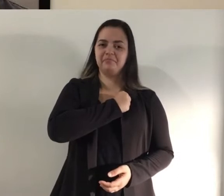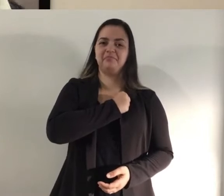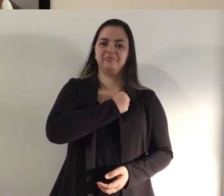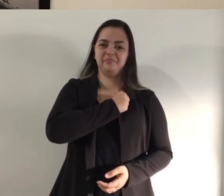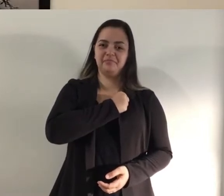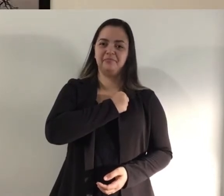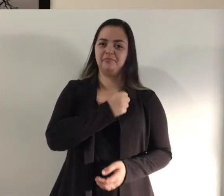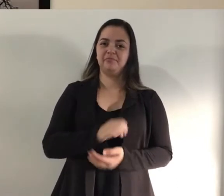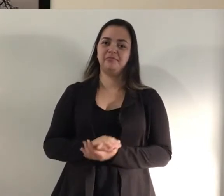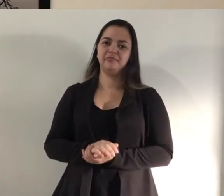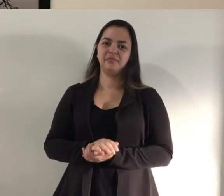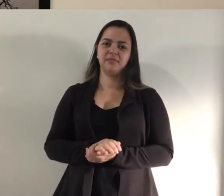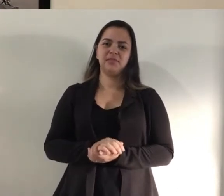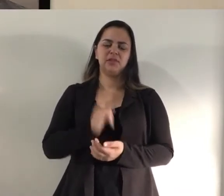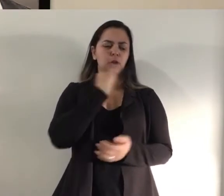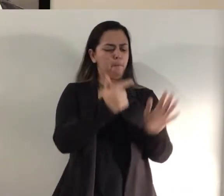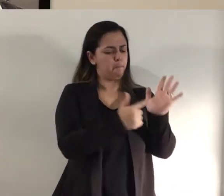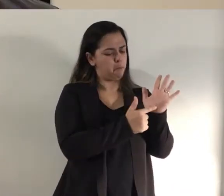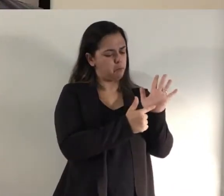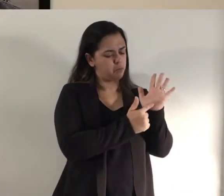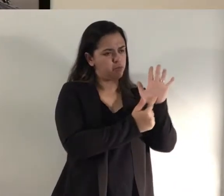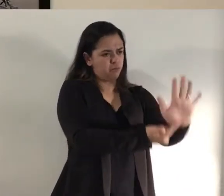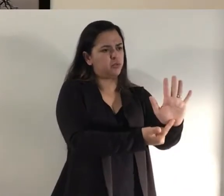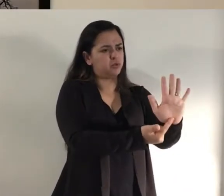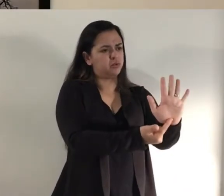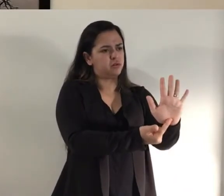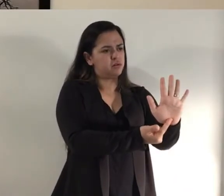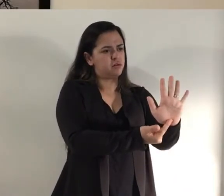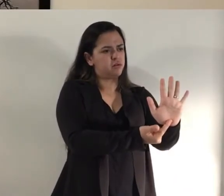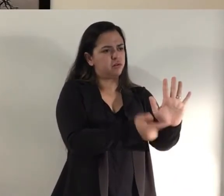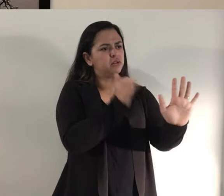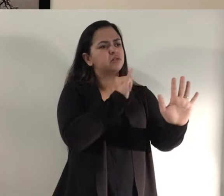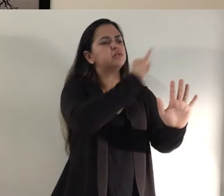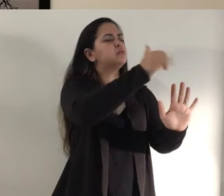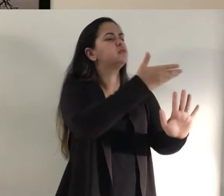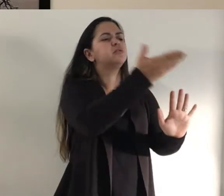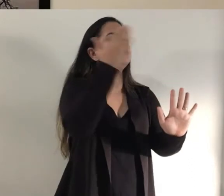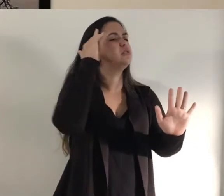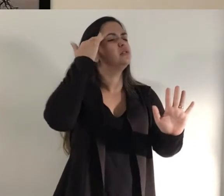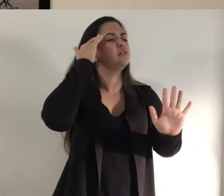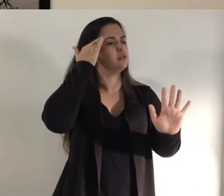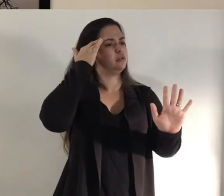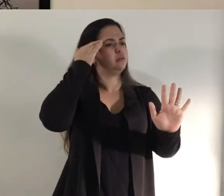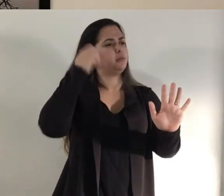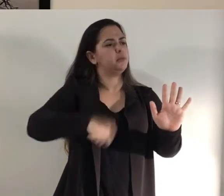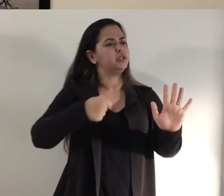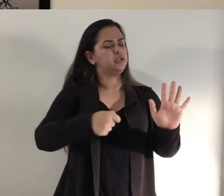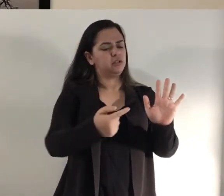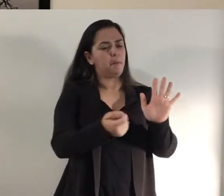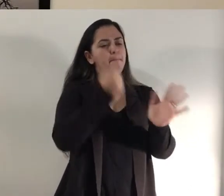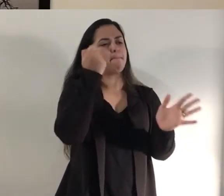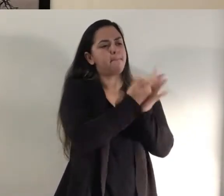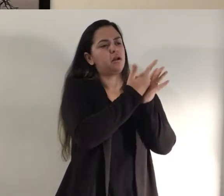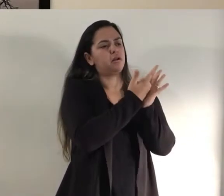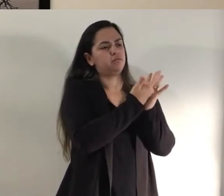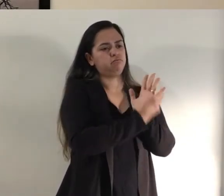ao mostrar as suas mãos, é como se ele dissesse para os seus discípulos, olha, o preço foi pago. O